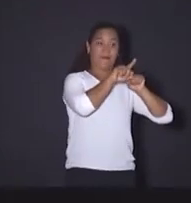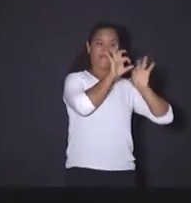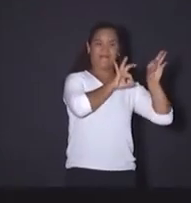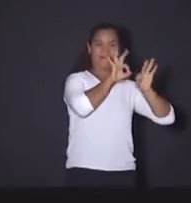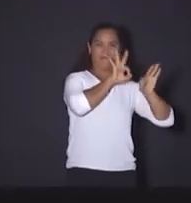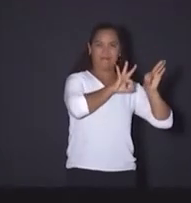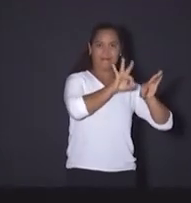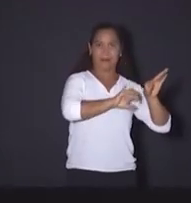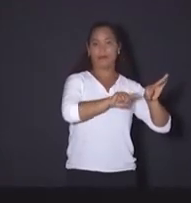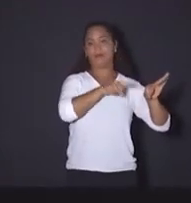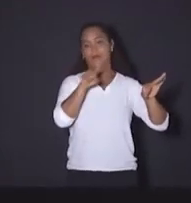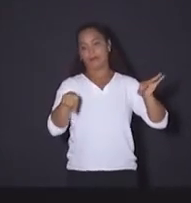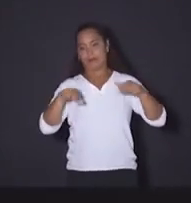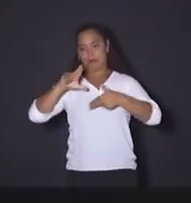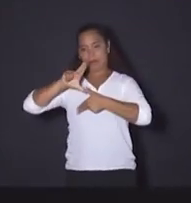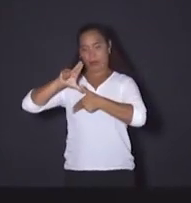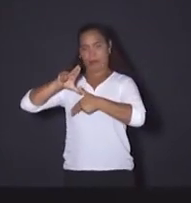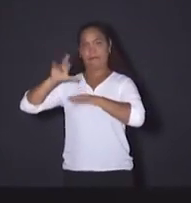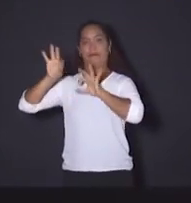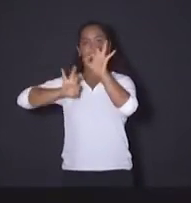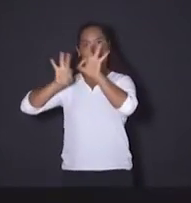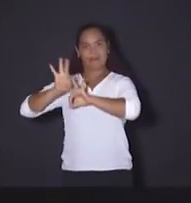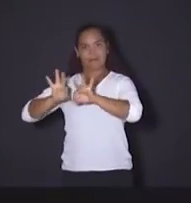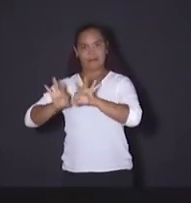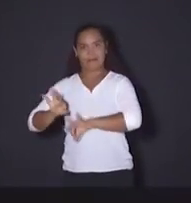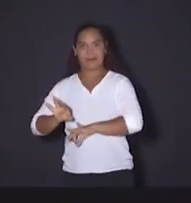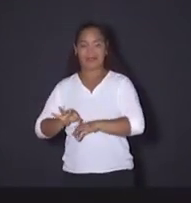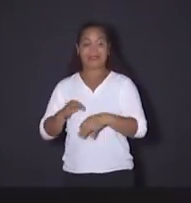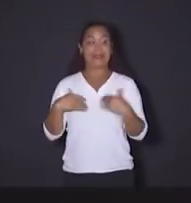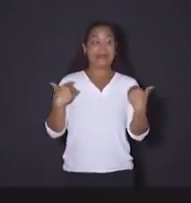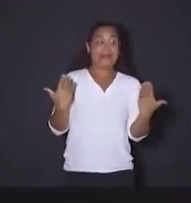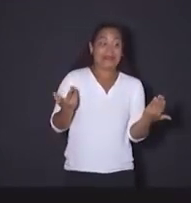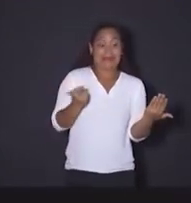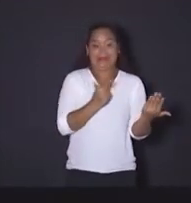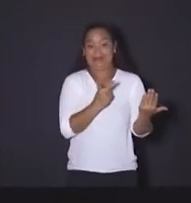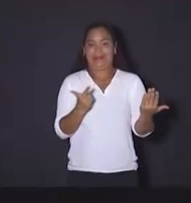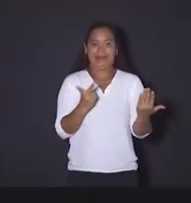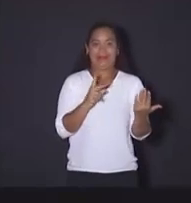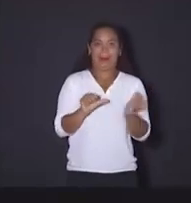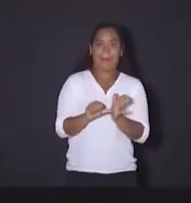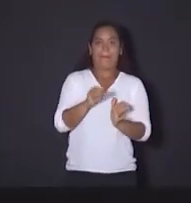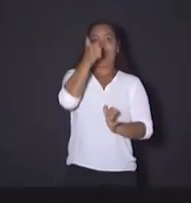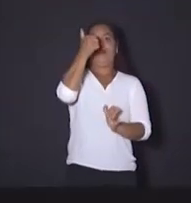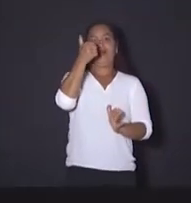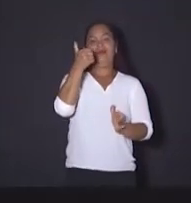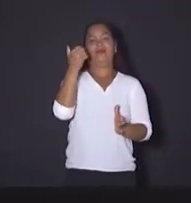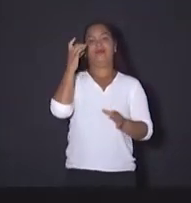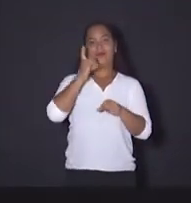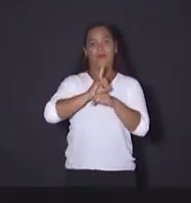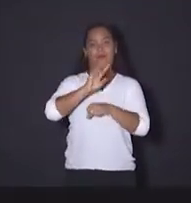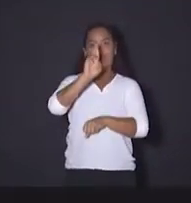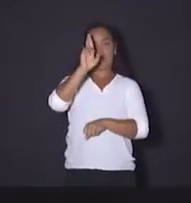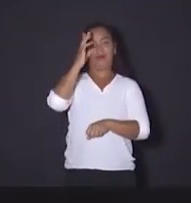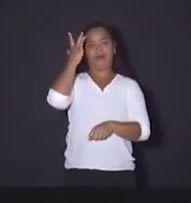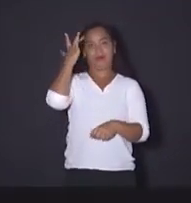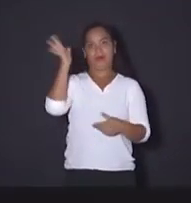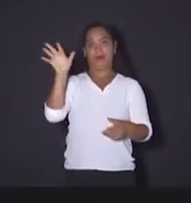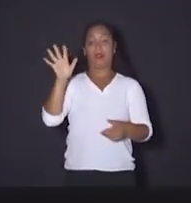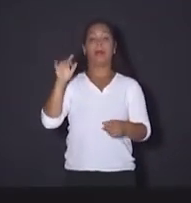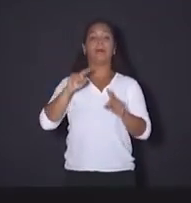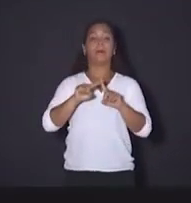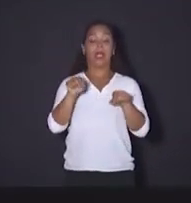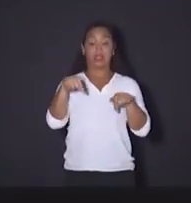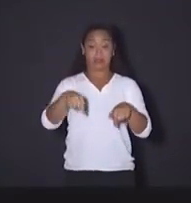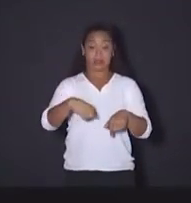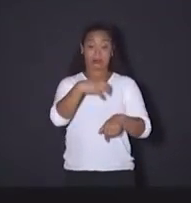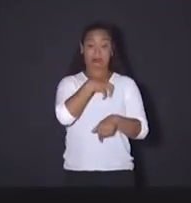que já no próximo ano a gente já estará iniciando. Mas a especificidade da Bahia de ter esse curso,